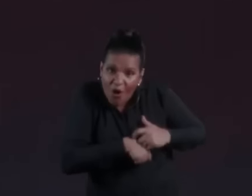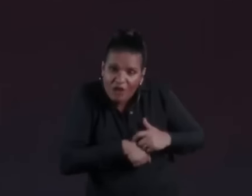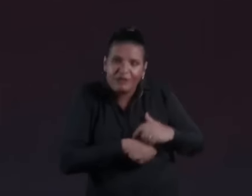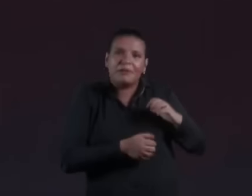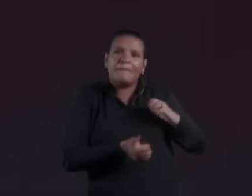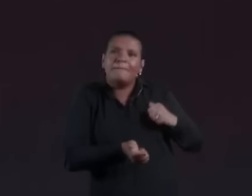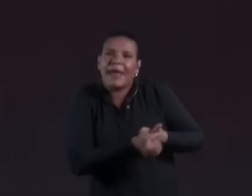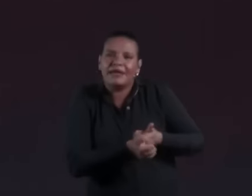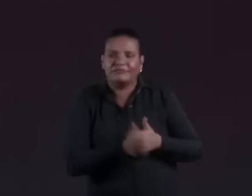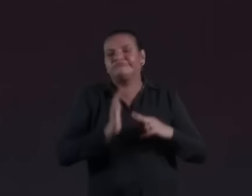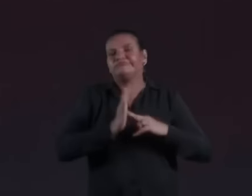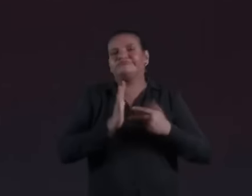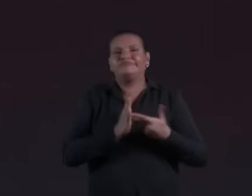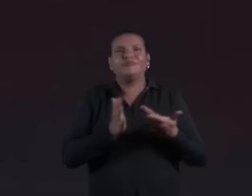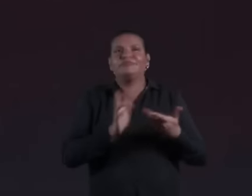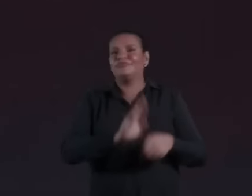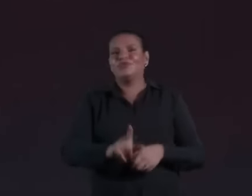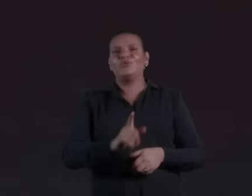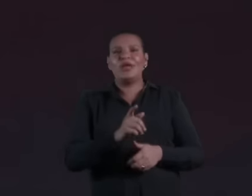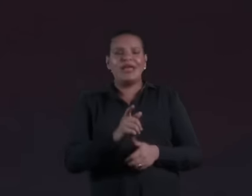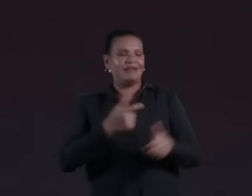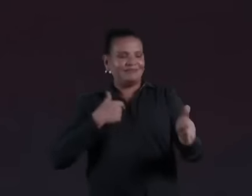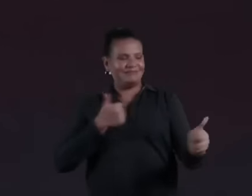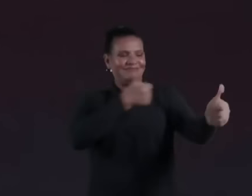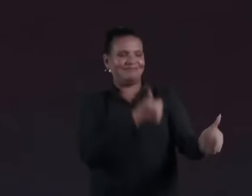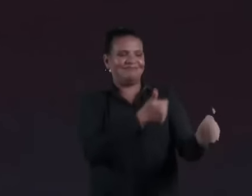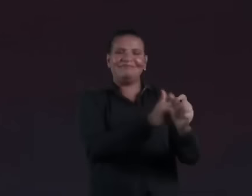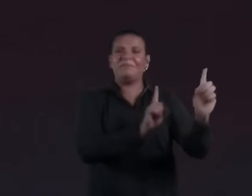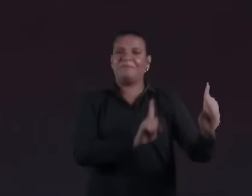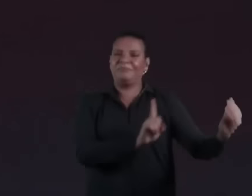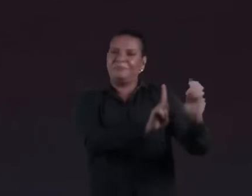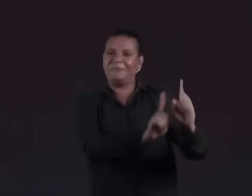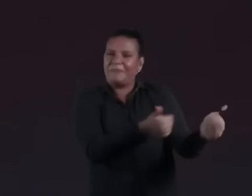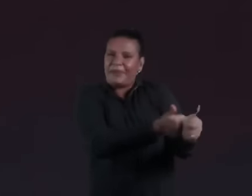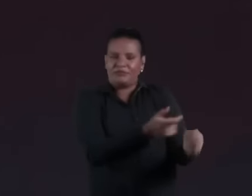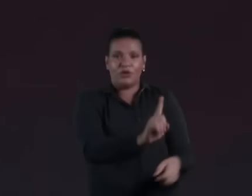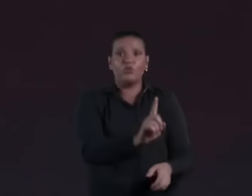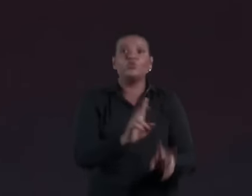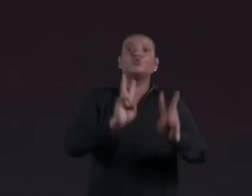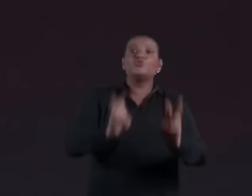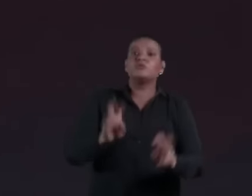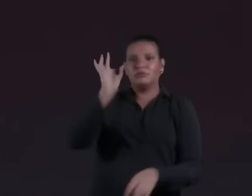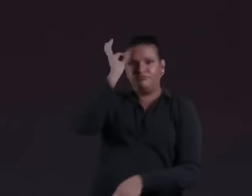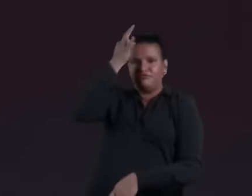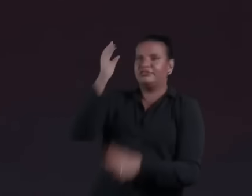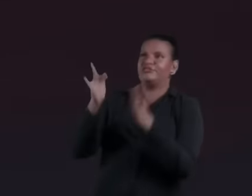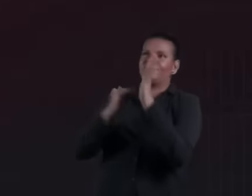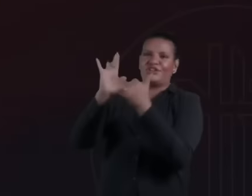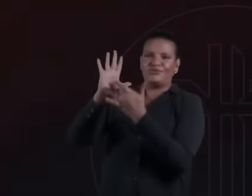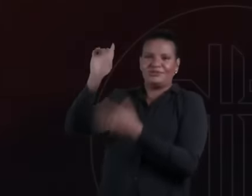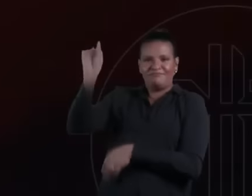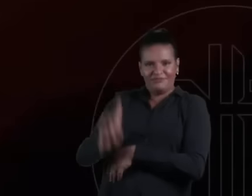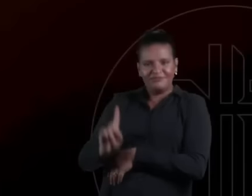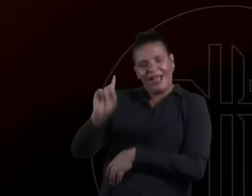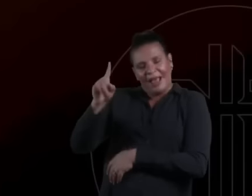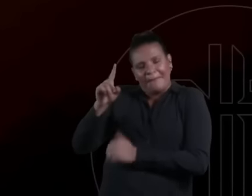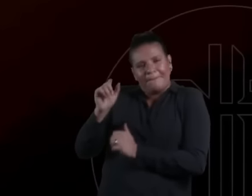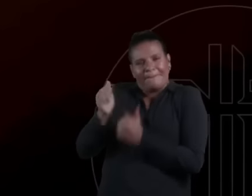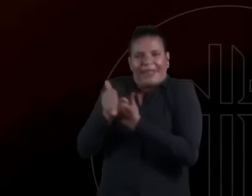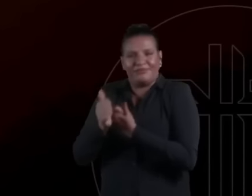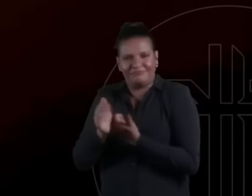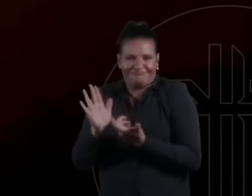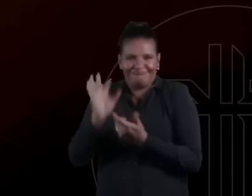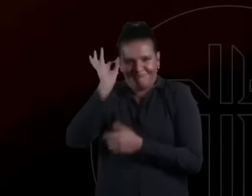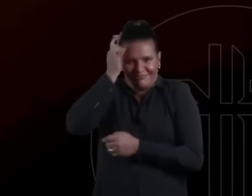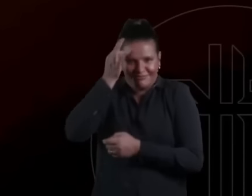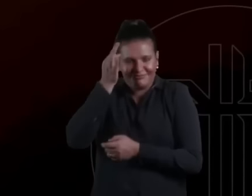perto aqui o perto não é de proximidade de alguém mas do da vinda de Jesus diga tempo do que quando